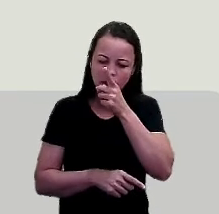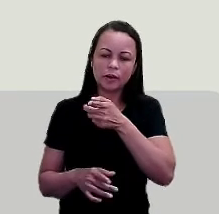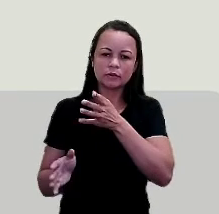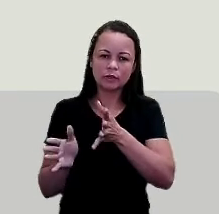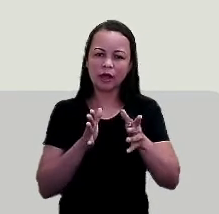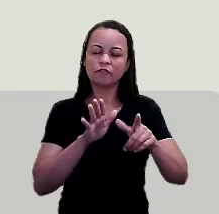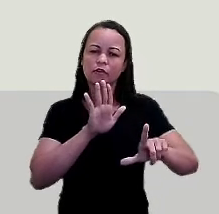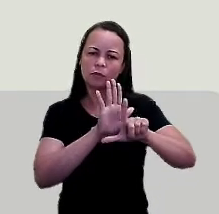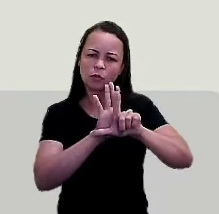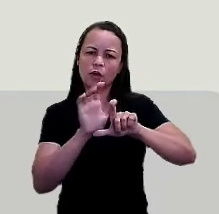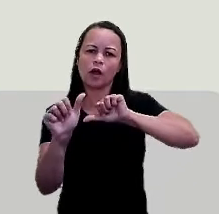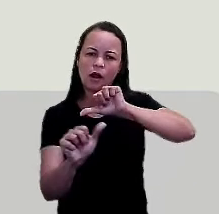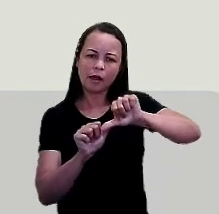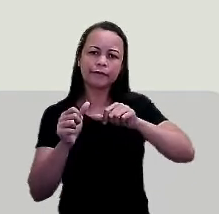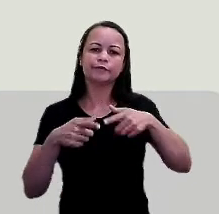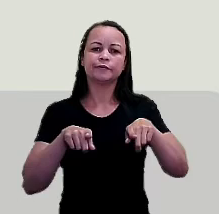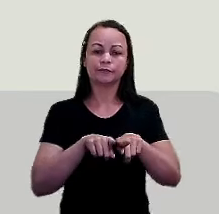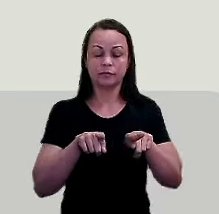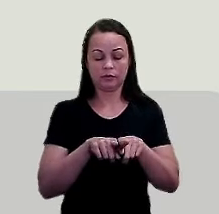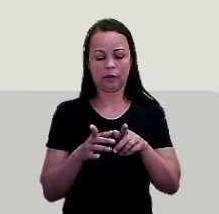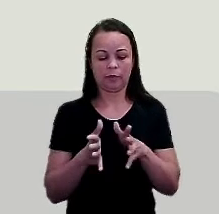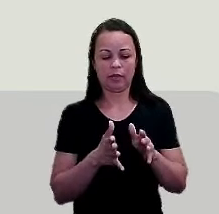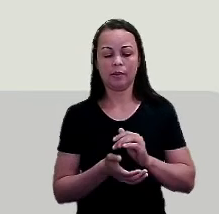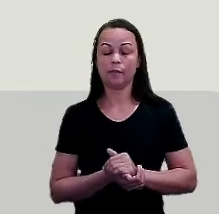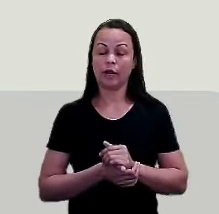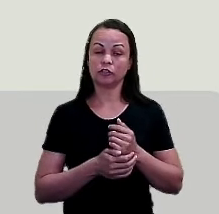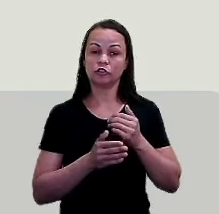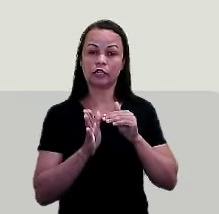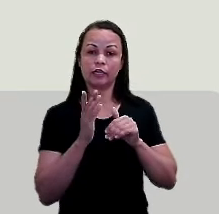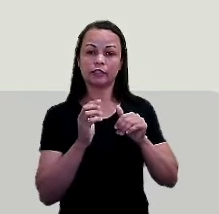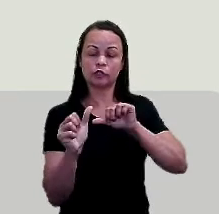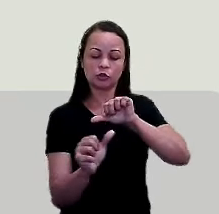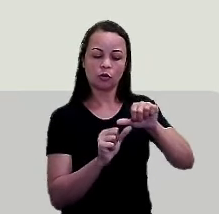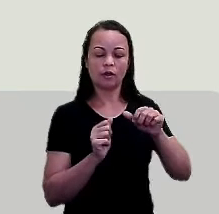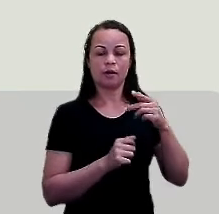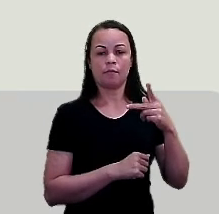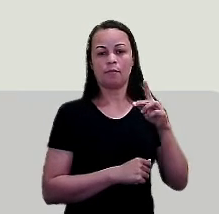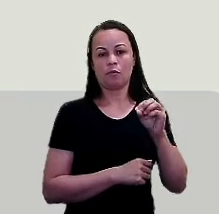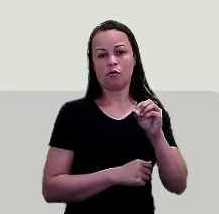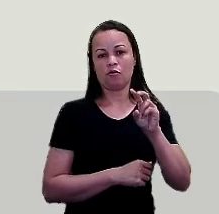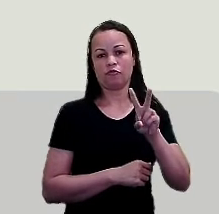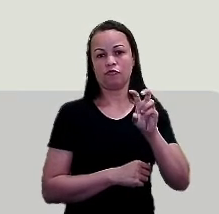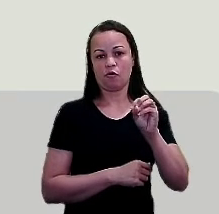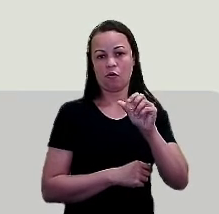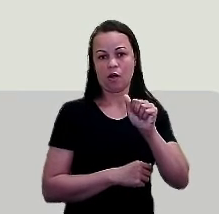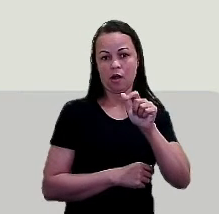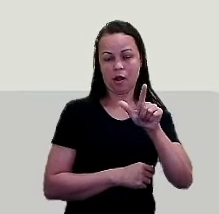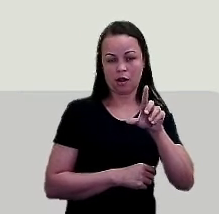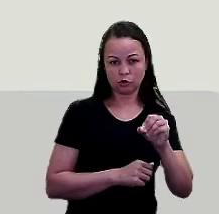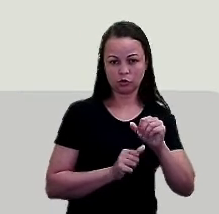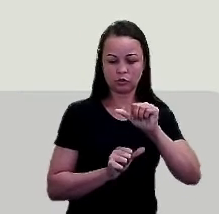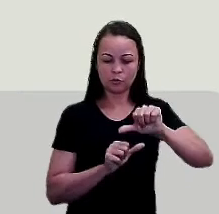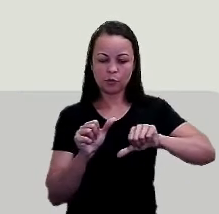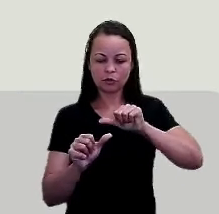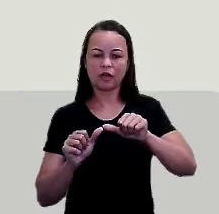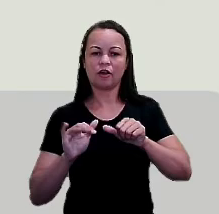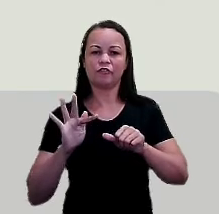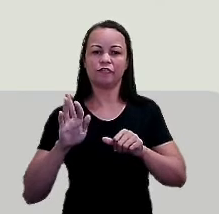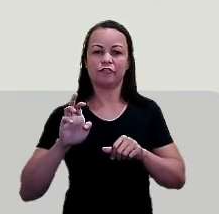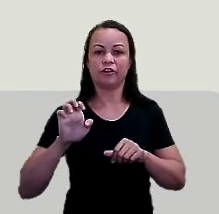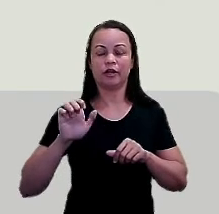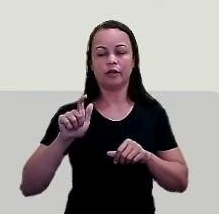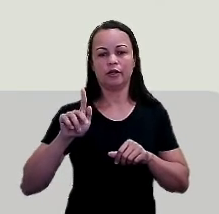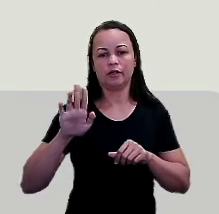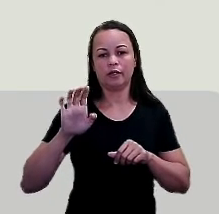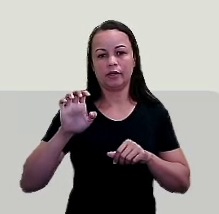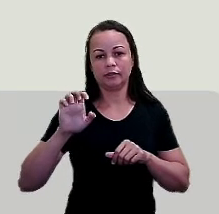e leis. Então, para a gente sair de povoado e entrar para a freguesia, nós tivemos que pedir a permissão